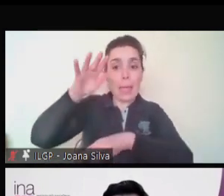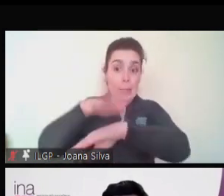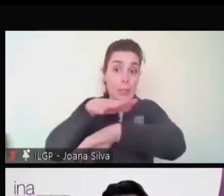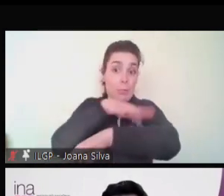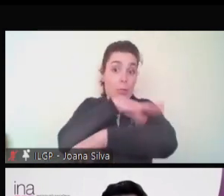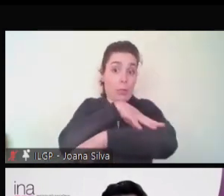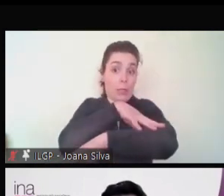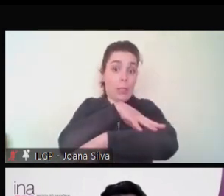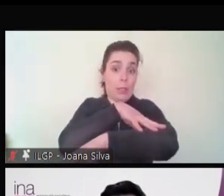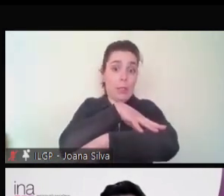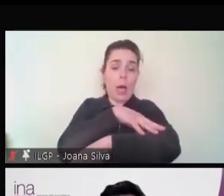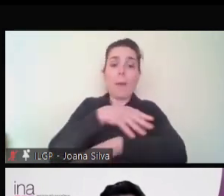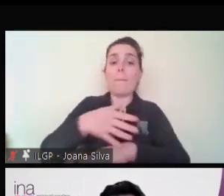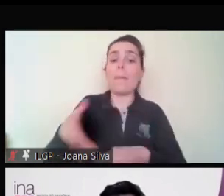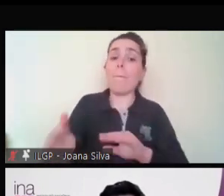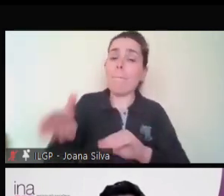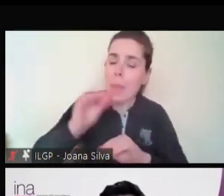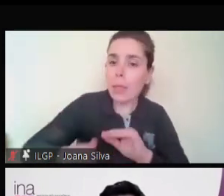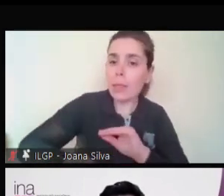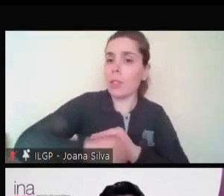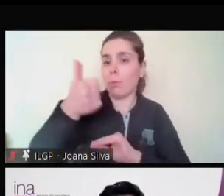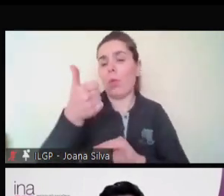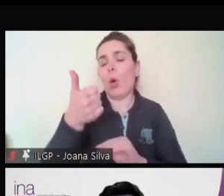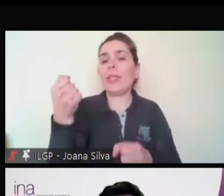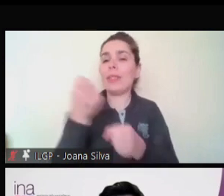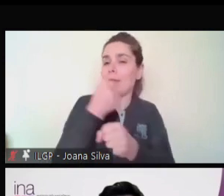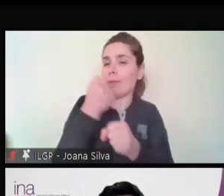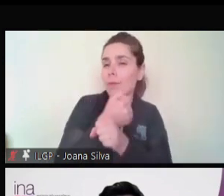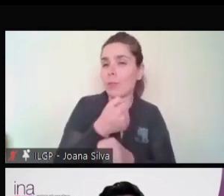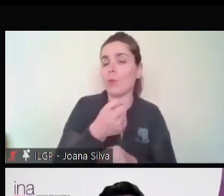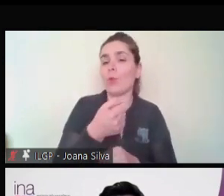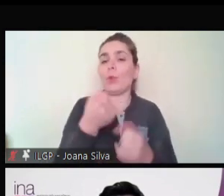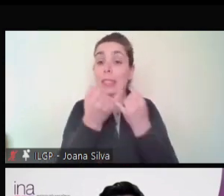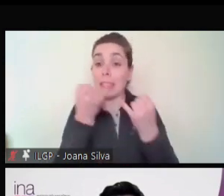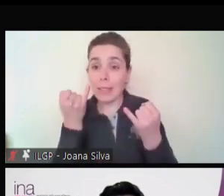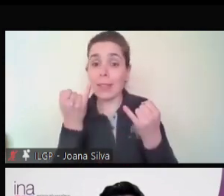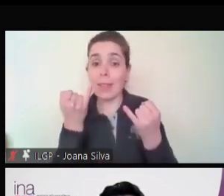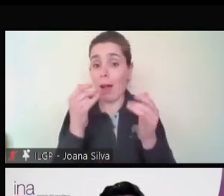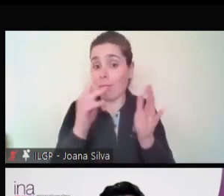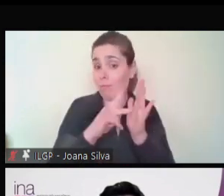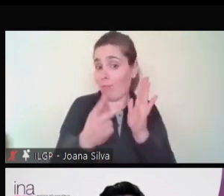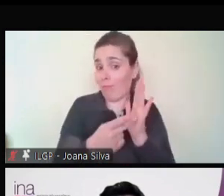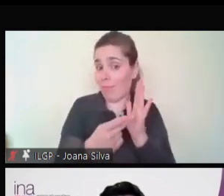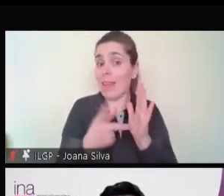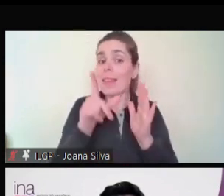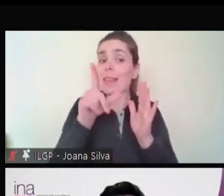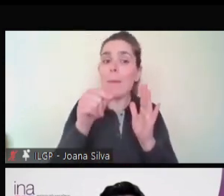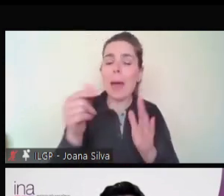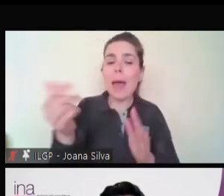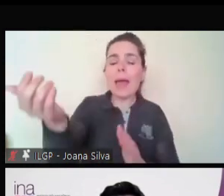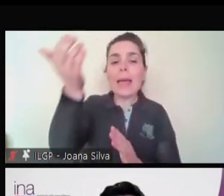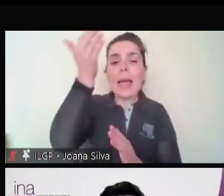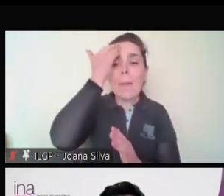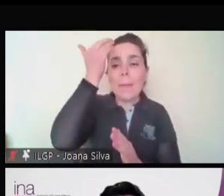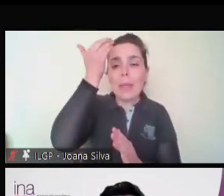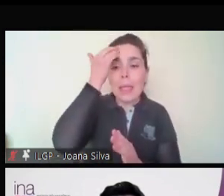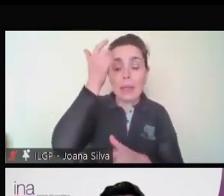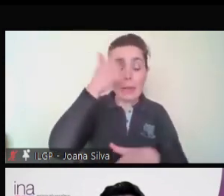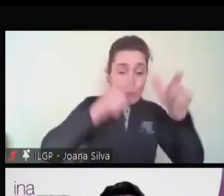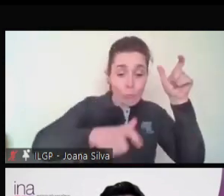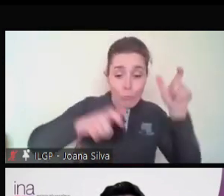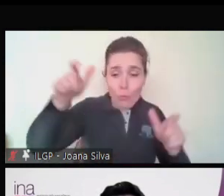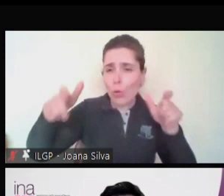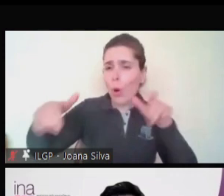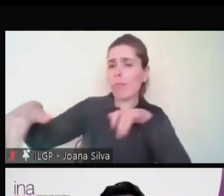produzirmos mais e melhores serviços digitais e, por outro lado, também uma necessidade cada vez maior de capacitarmos os portugueses, todos